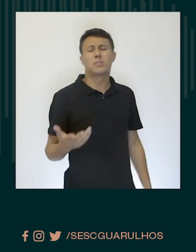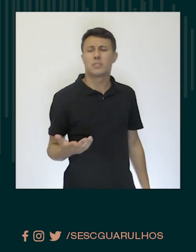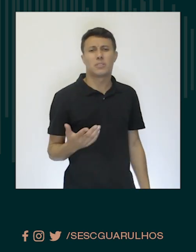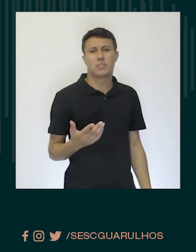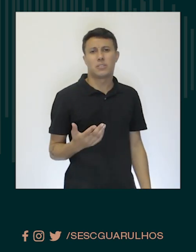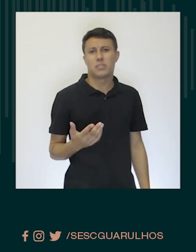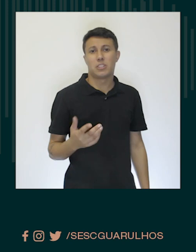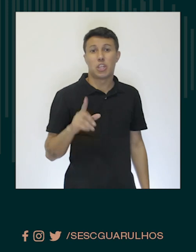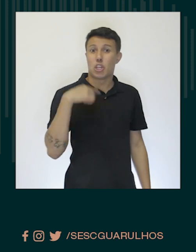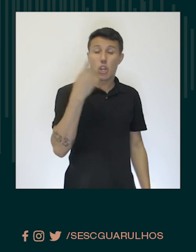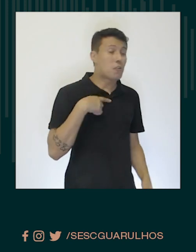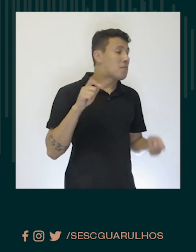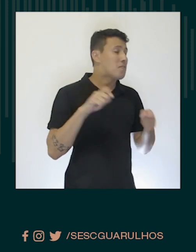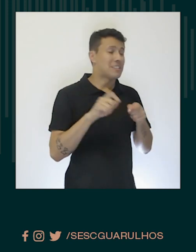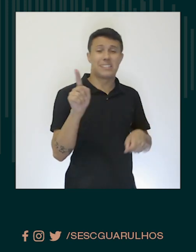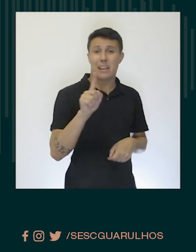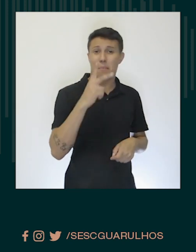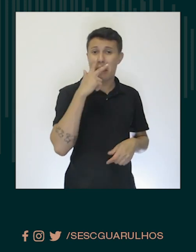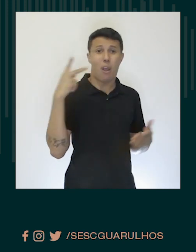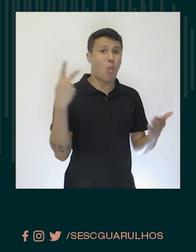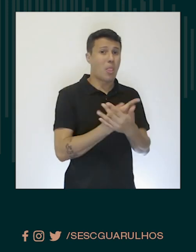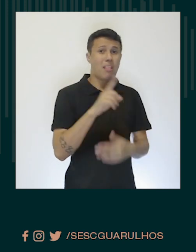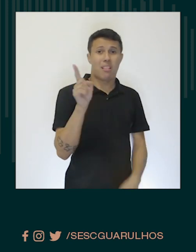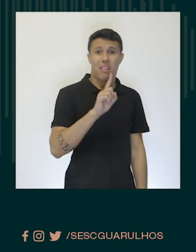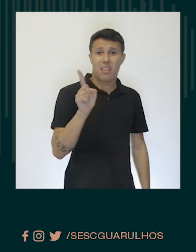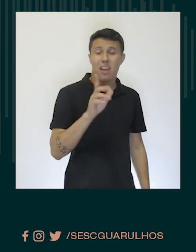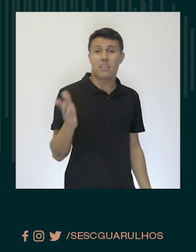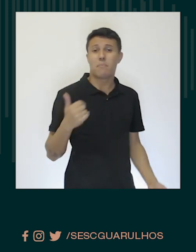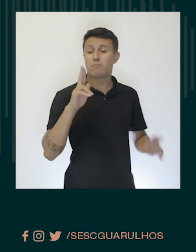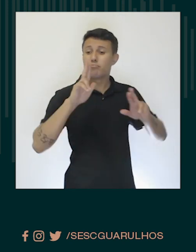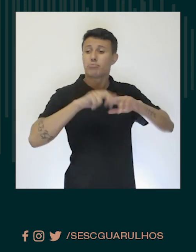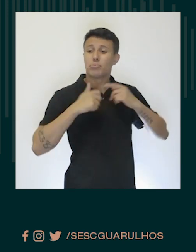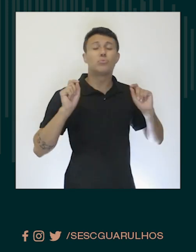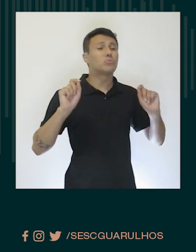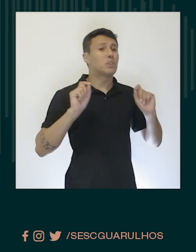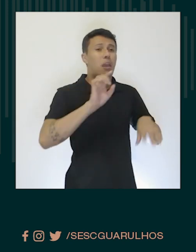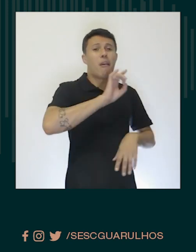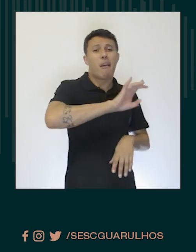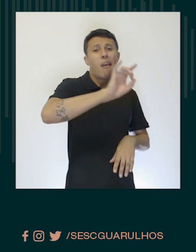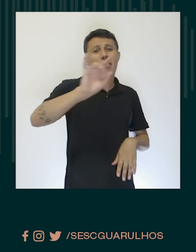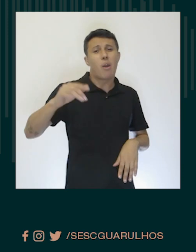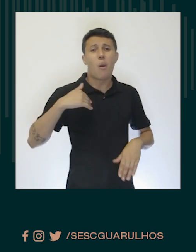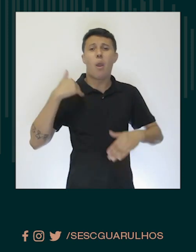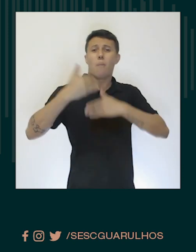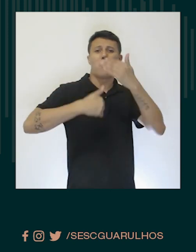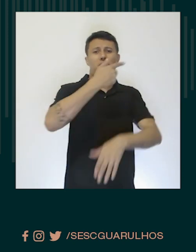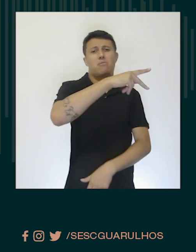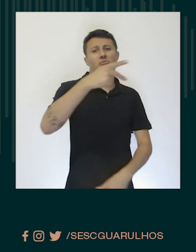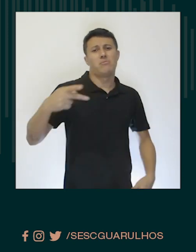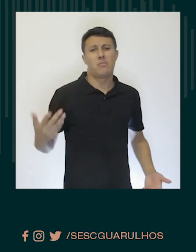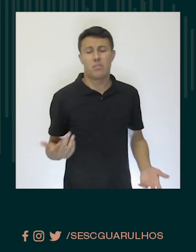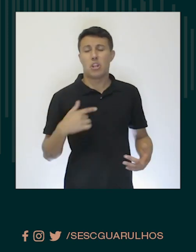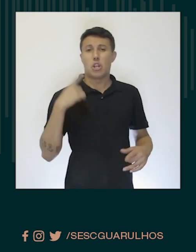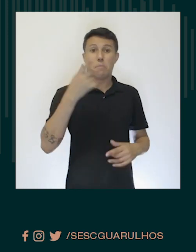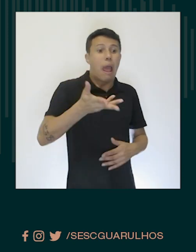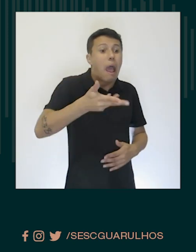se a gente não fizer, nada vai acontecer. Mas na contrapartida também, cada um tem seu processo, mano. Não, a gente não precisa acelerar